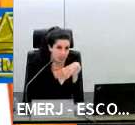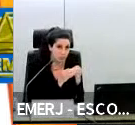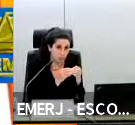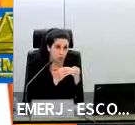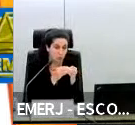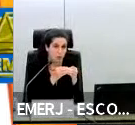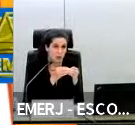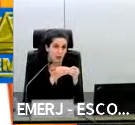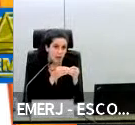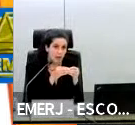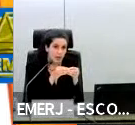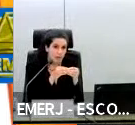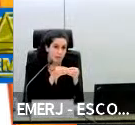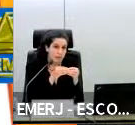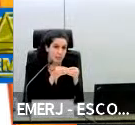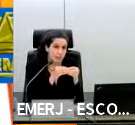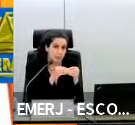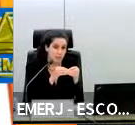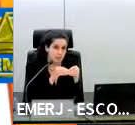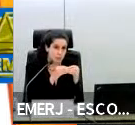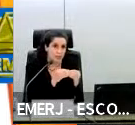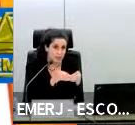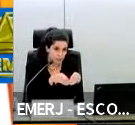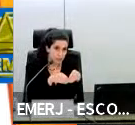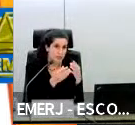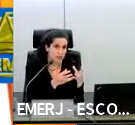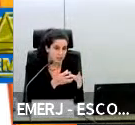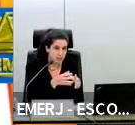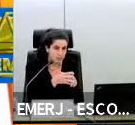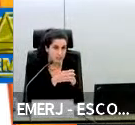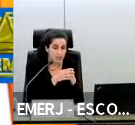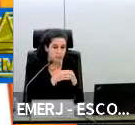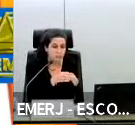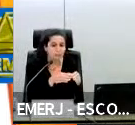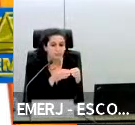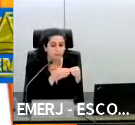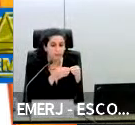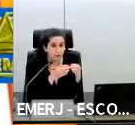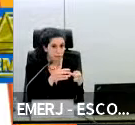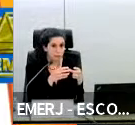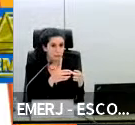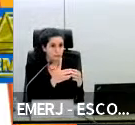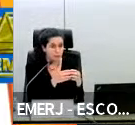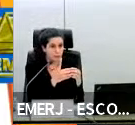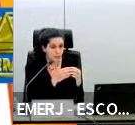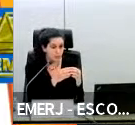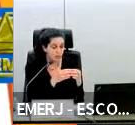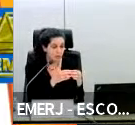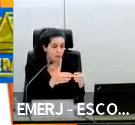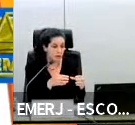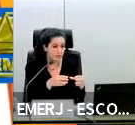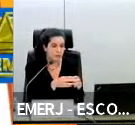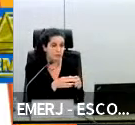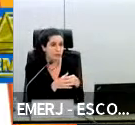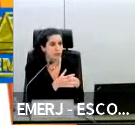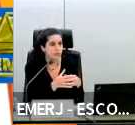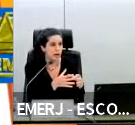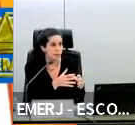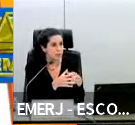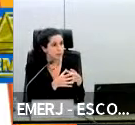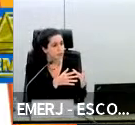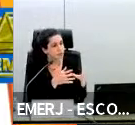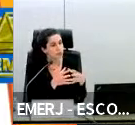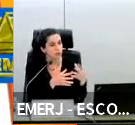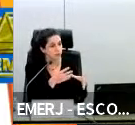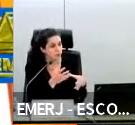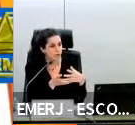sobre isso, de como essas mulheres que chegam a esses juizados frequentemente são a válvula de escape